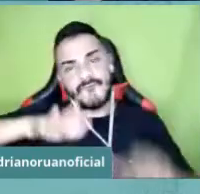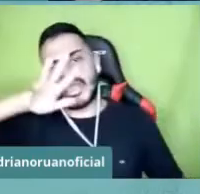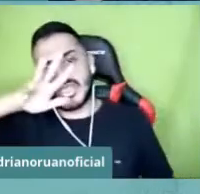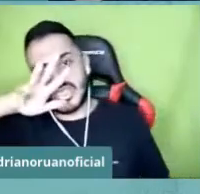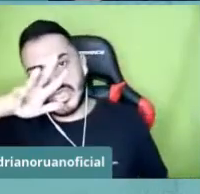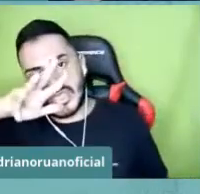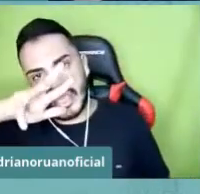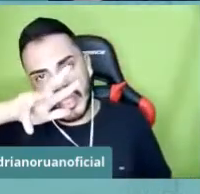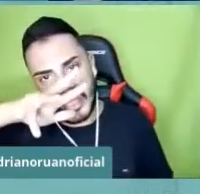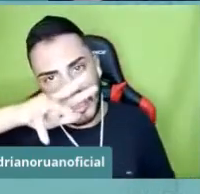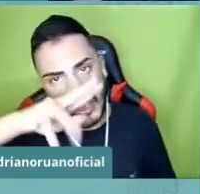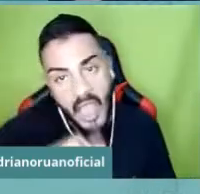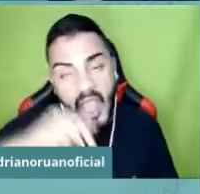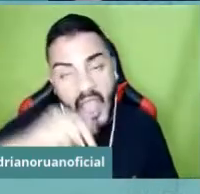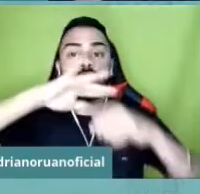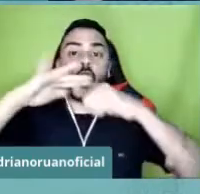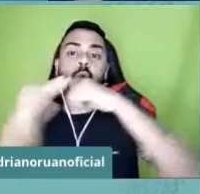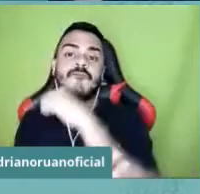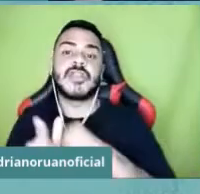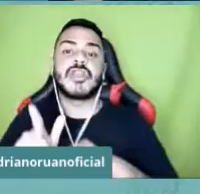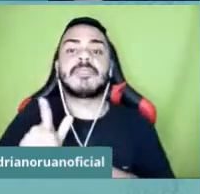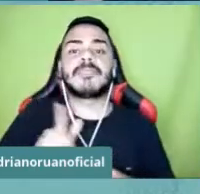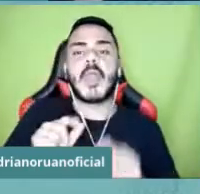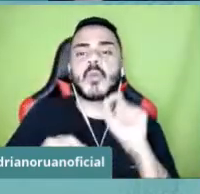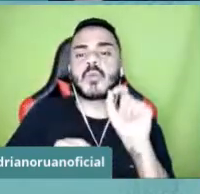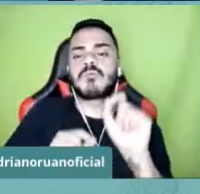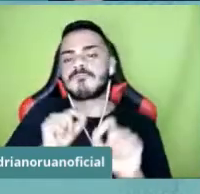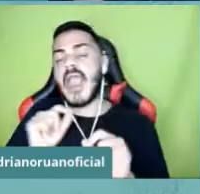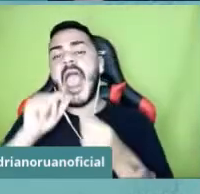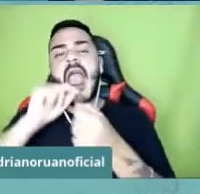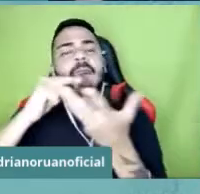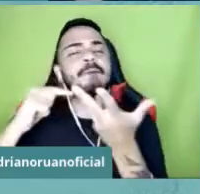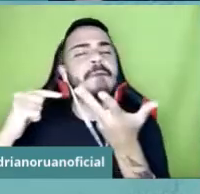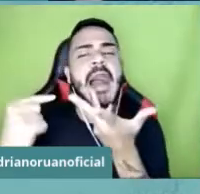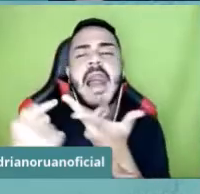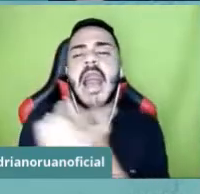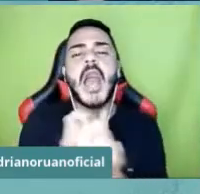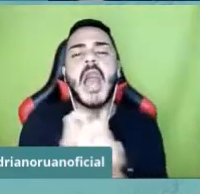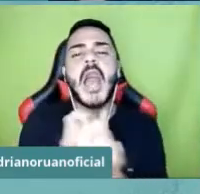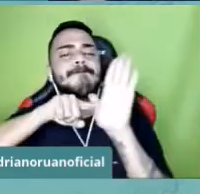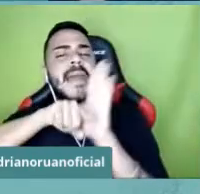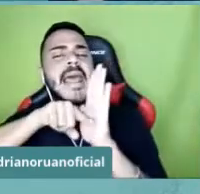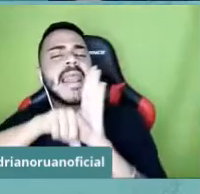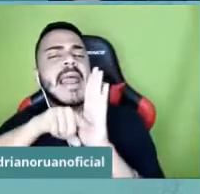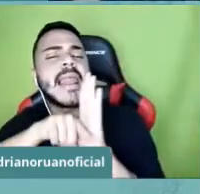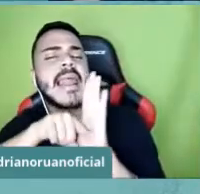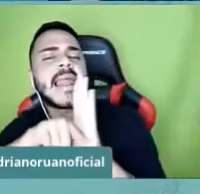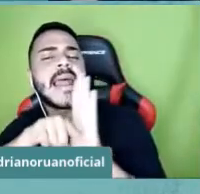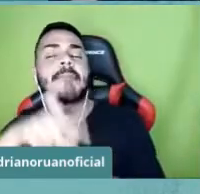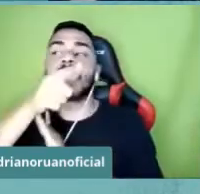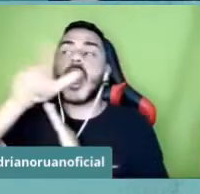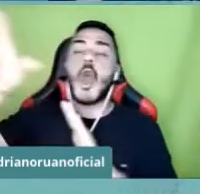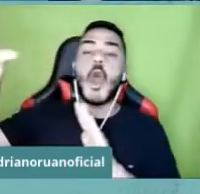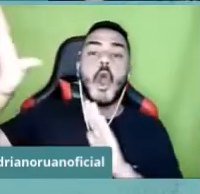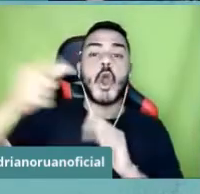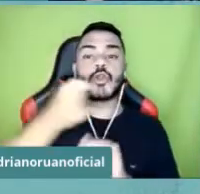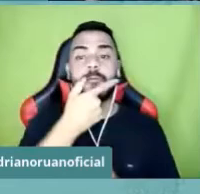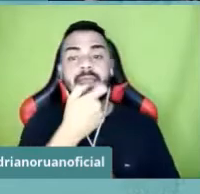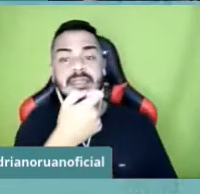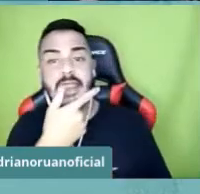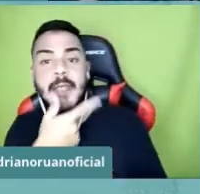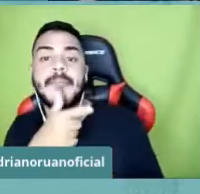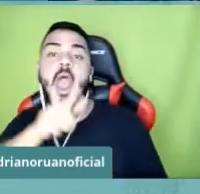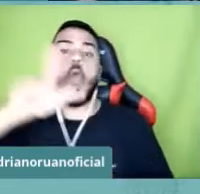na COVID a gente teve várias linhas de pesquisa para outros medicamentos, para outras